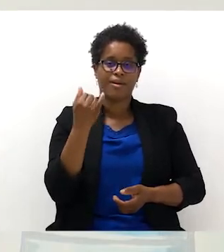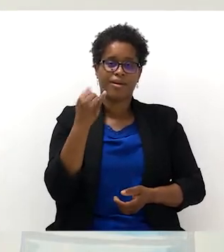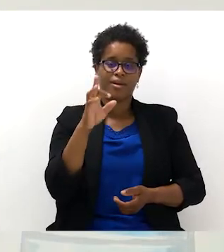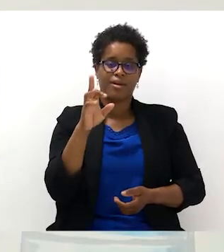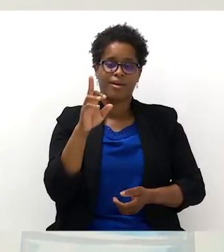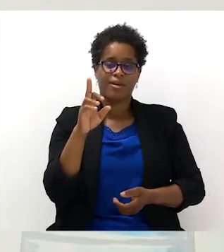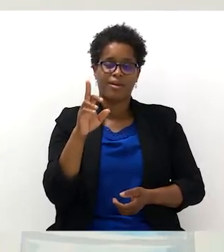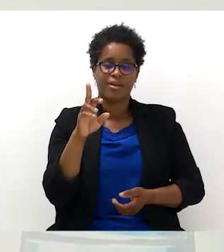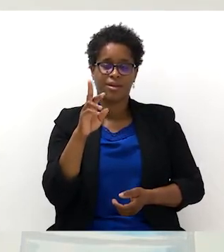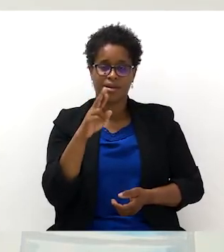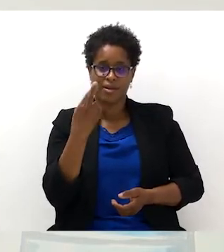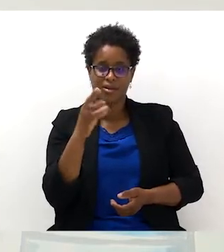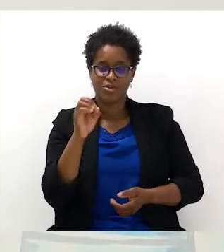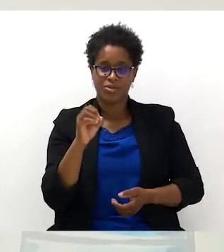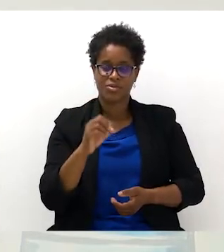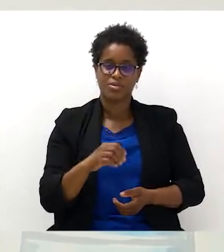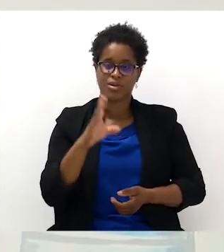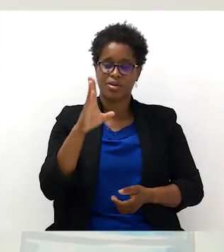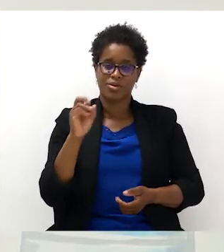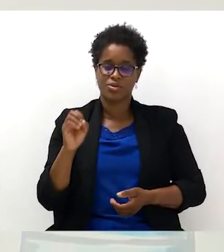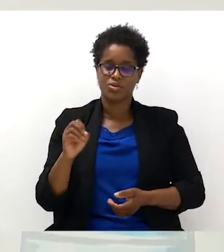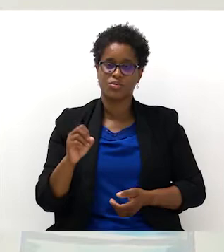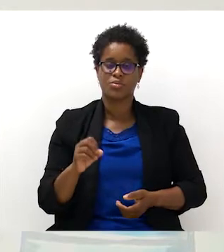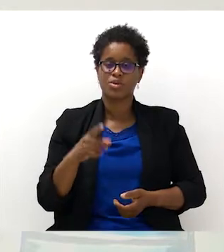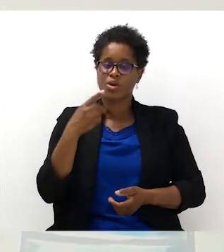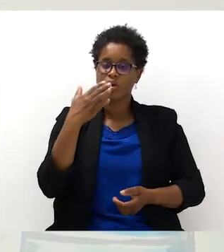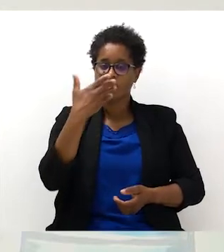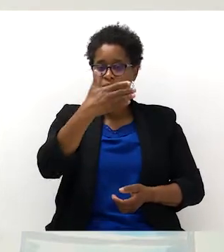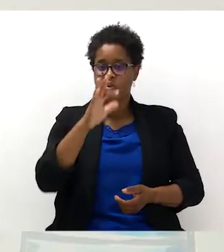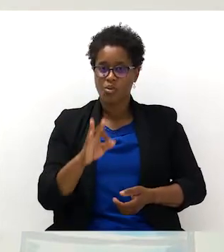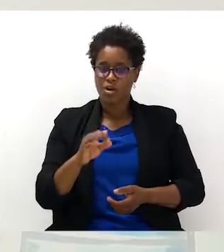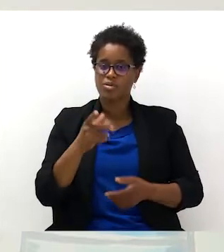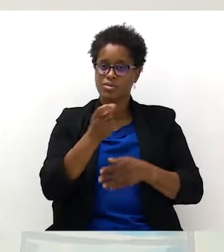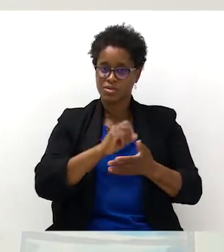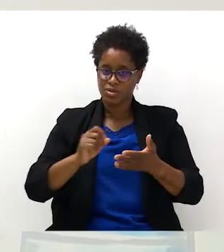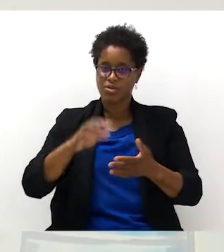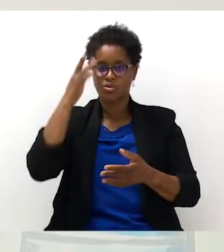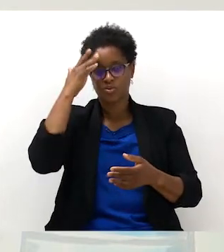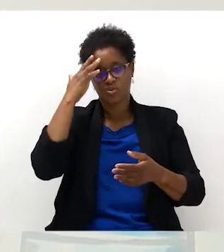parte. Ou 1/4, que representa assim com um número.